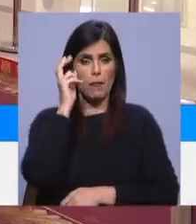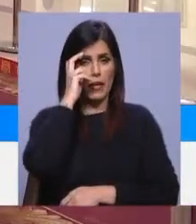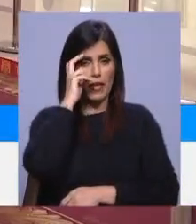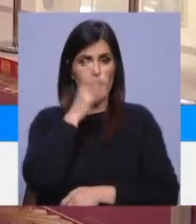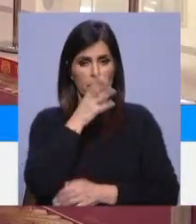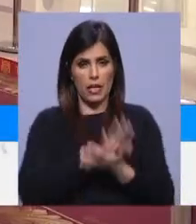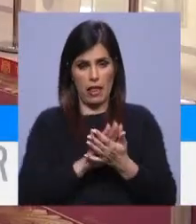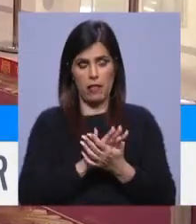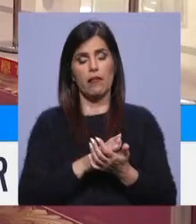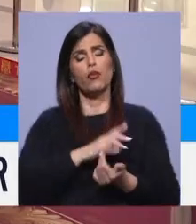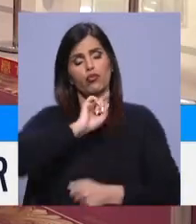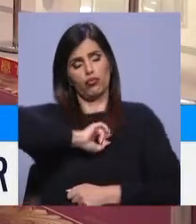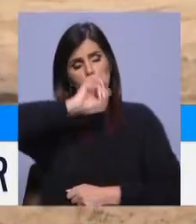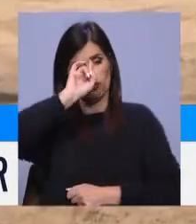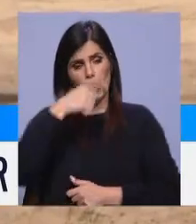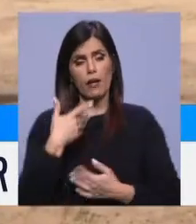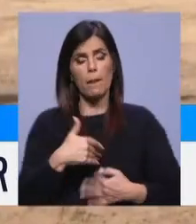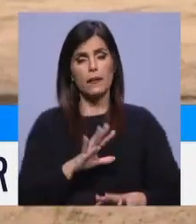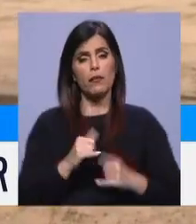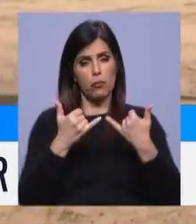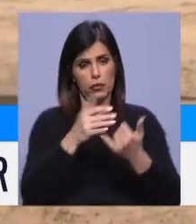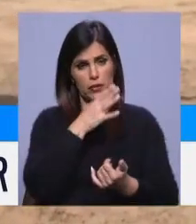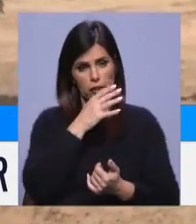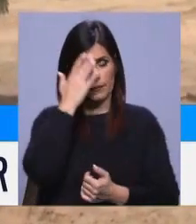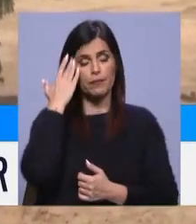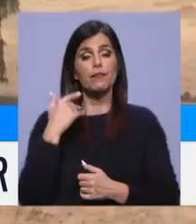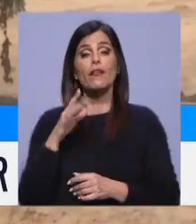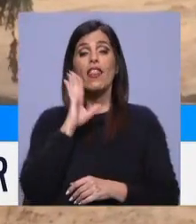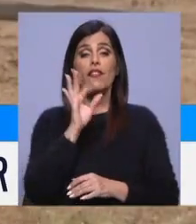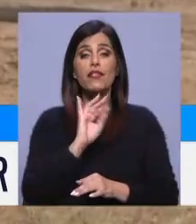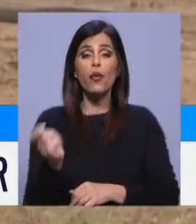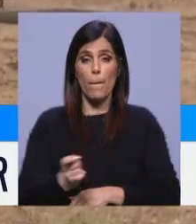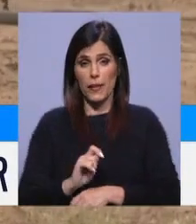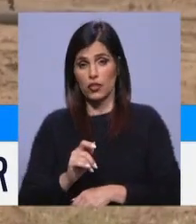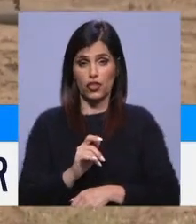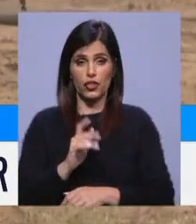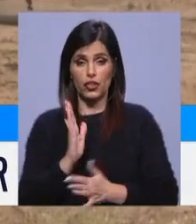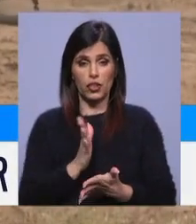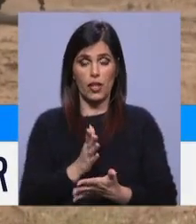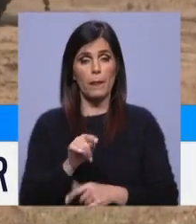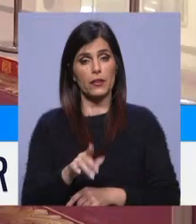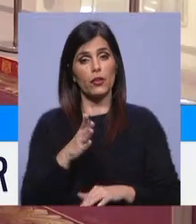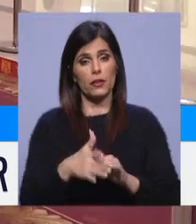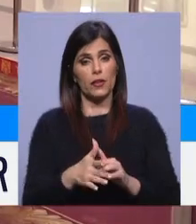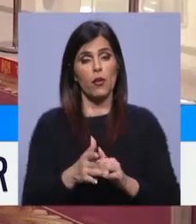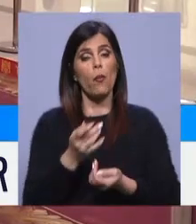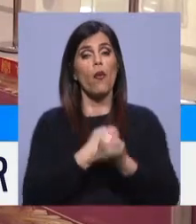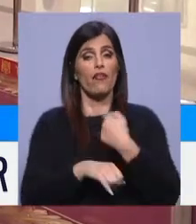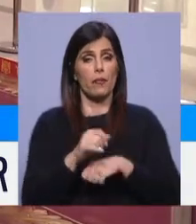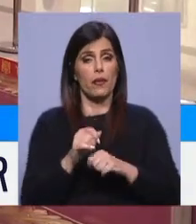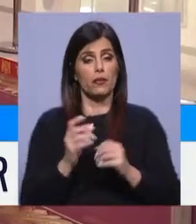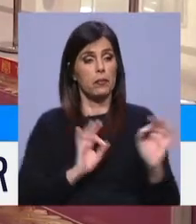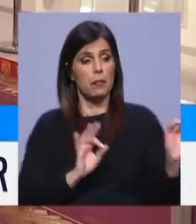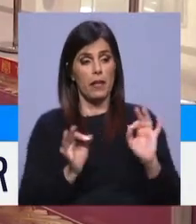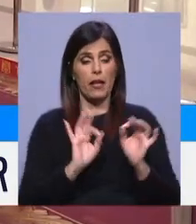mas será anunciado no momento próprio. E já está definido um mês para que isso aconteça. O movimento que está em curso na Europa é